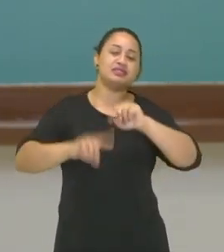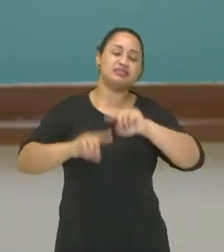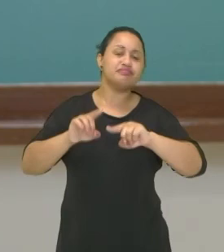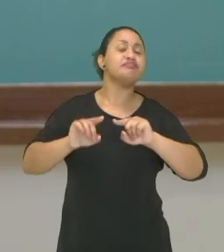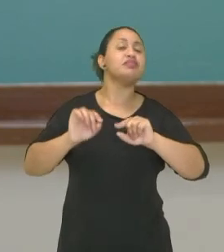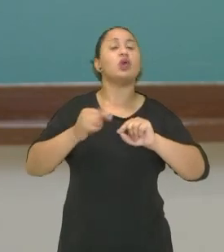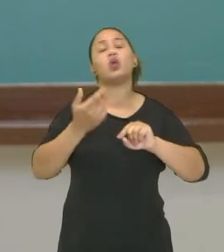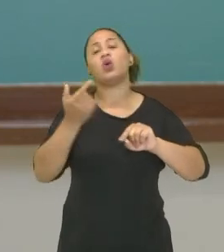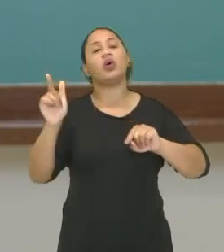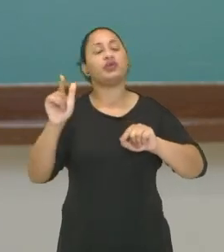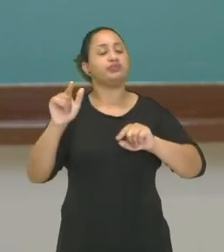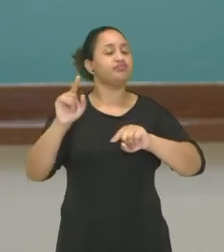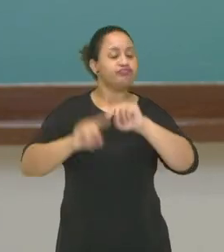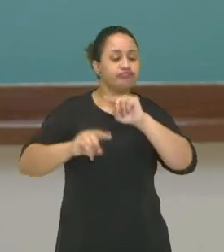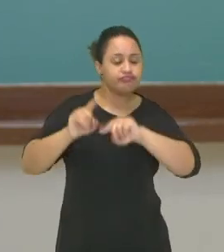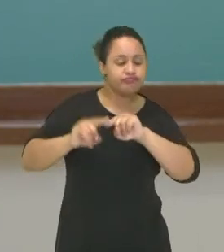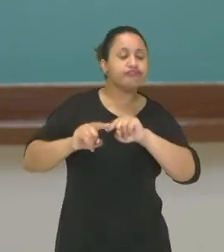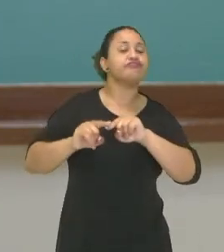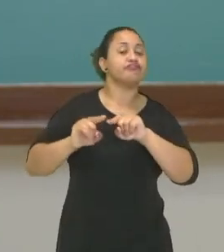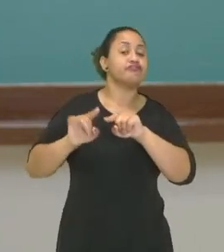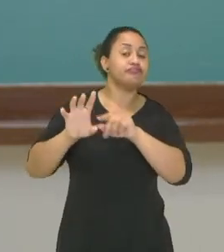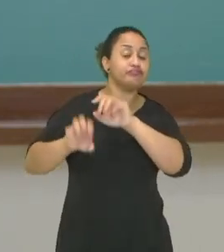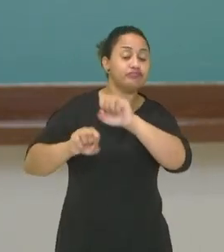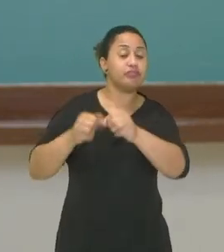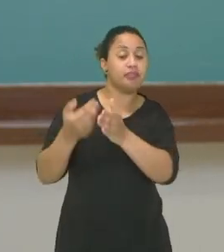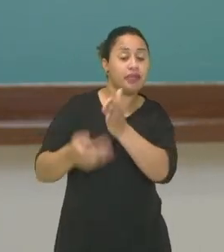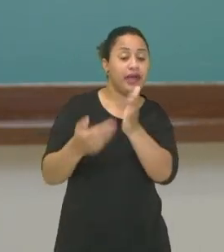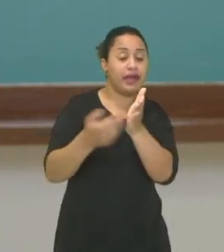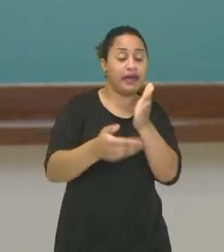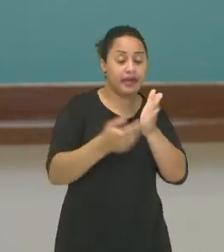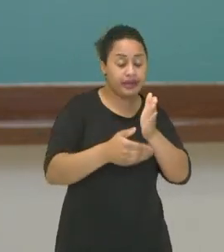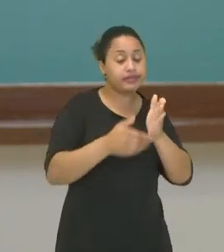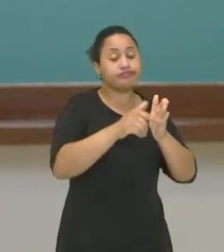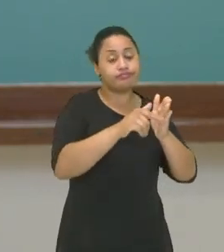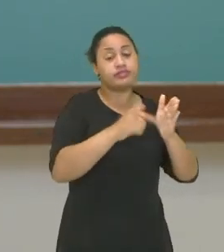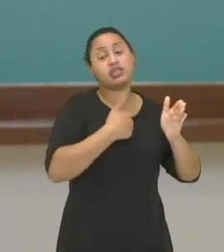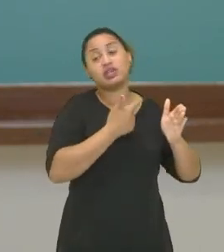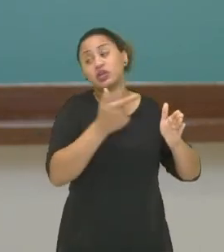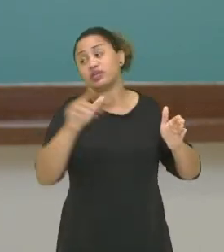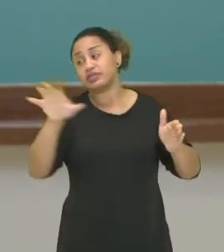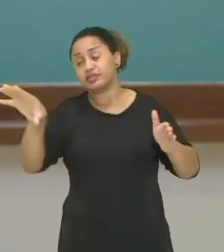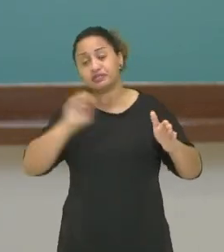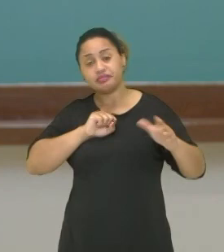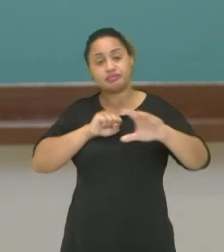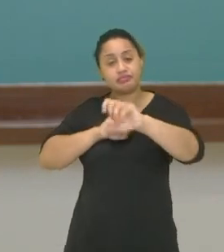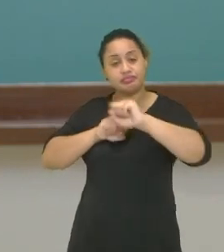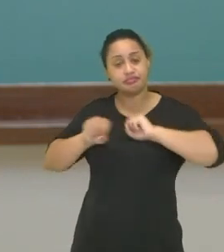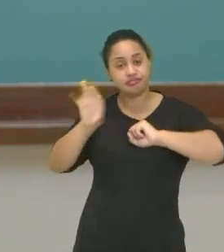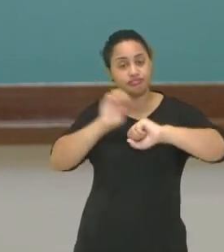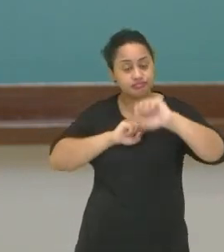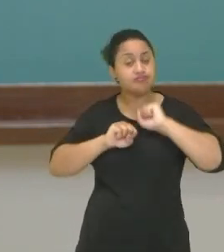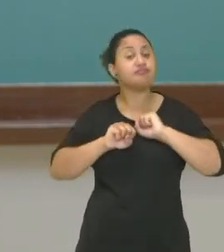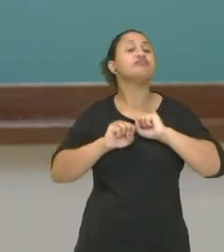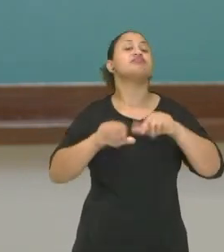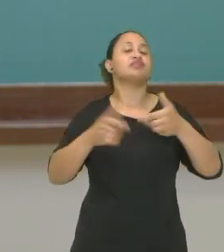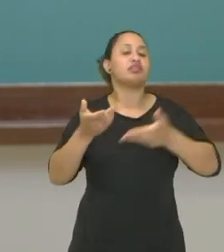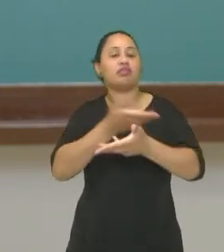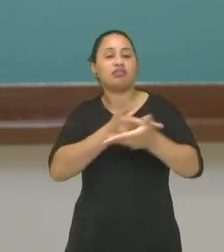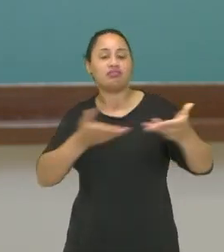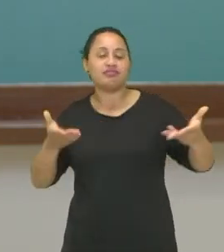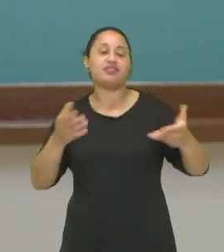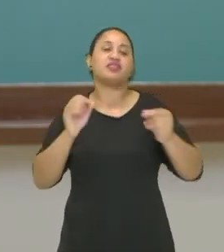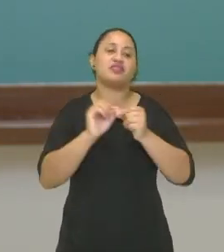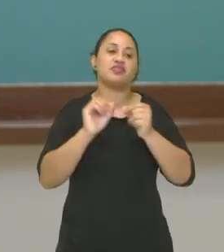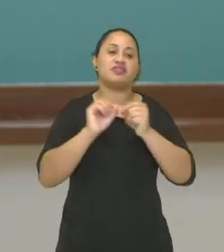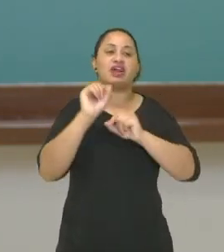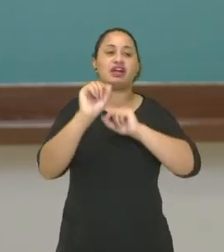assim, uma quantidade de matéria orgânica sendo perdida daquele ecossistema e outra sendo ganha. Então, o fluxo disso vai gerar ali para